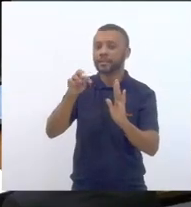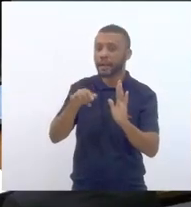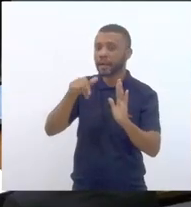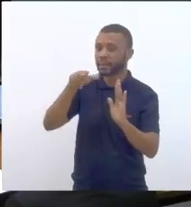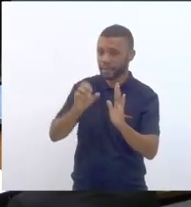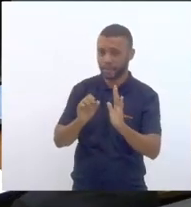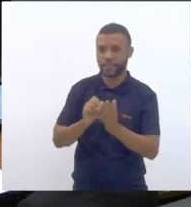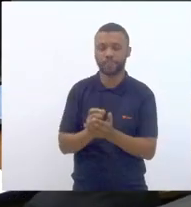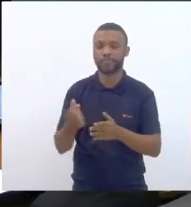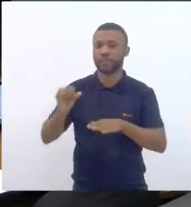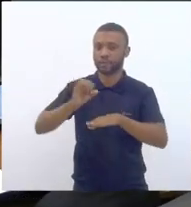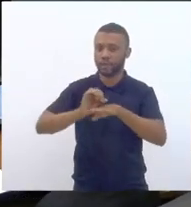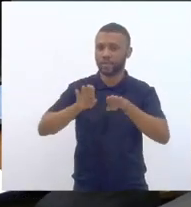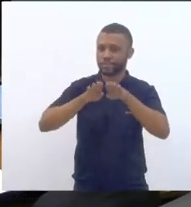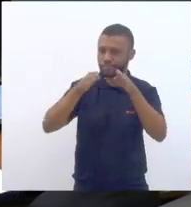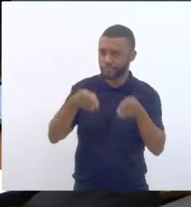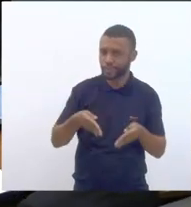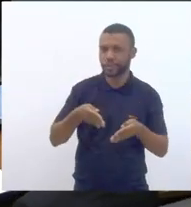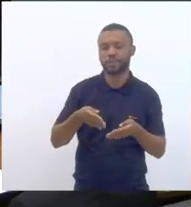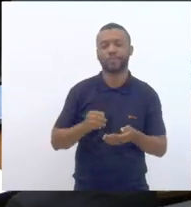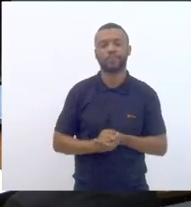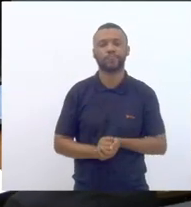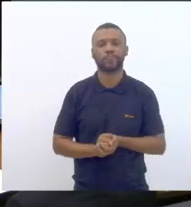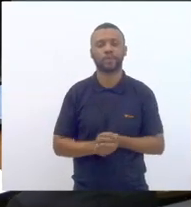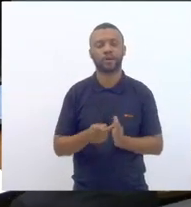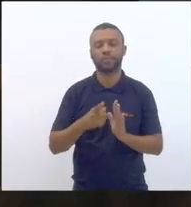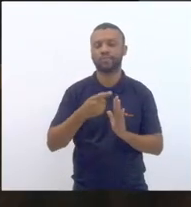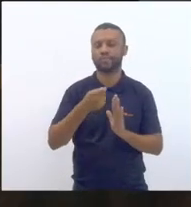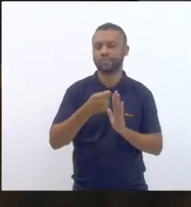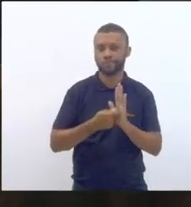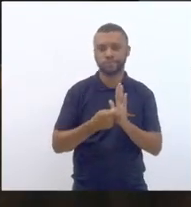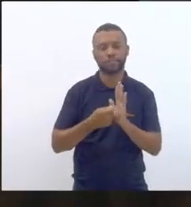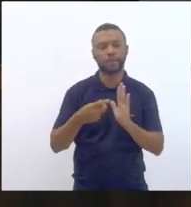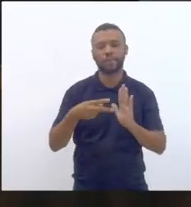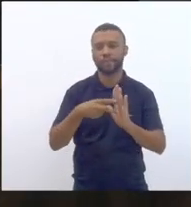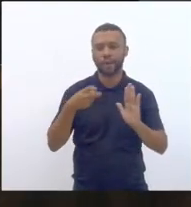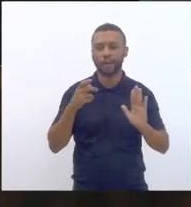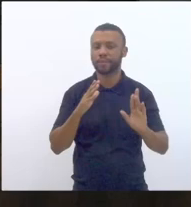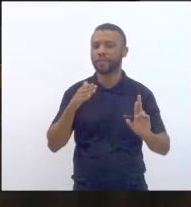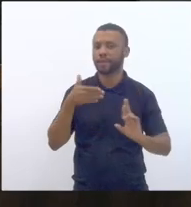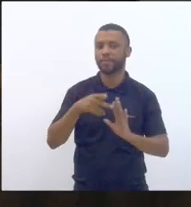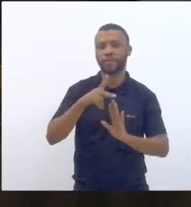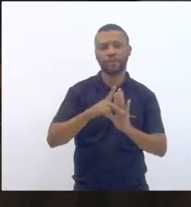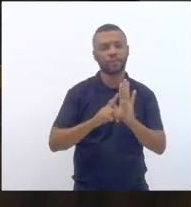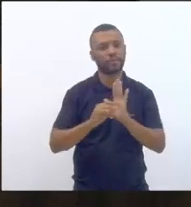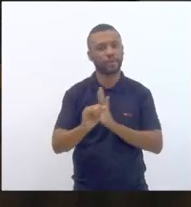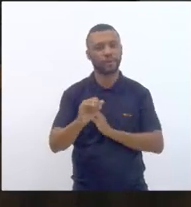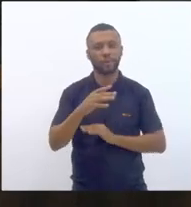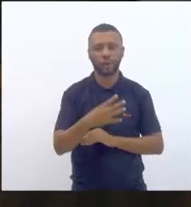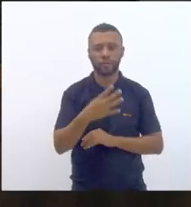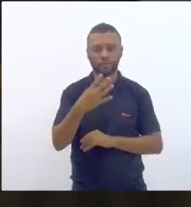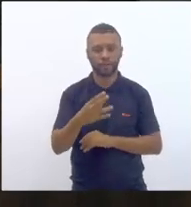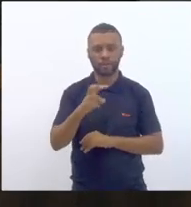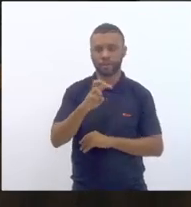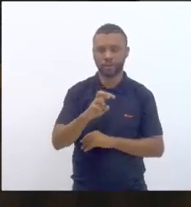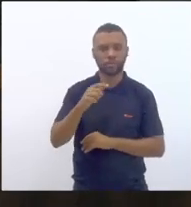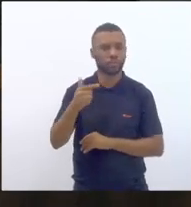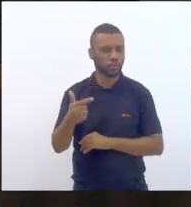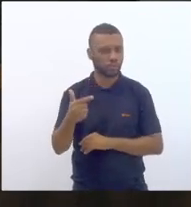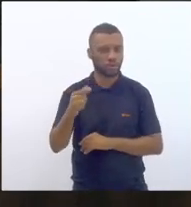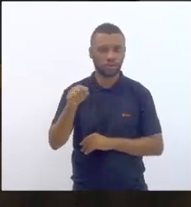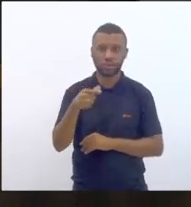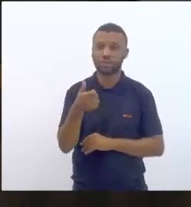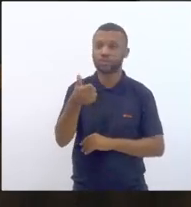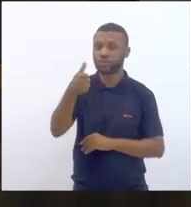Há sobre a mesa o destaque. Destaque ao veto aposto ao projeto de lei 4452